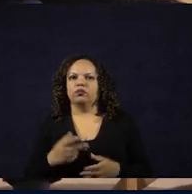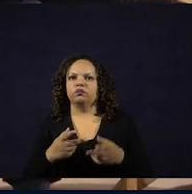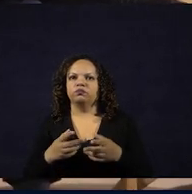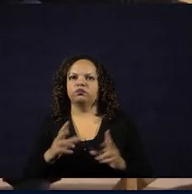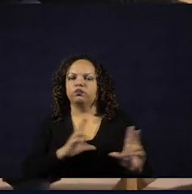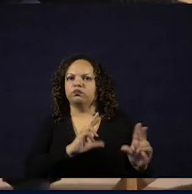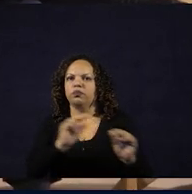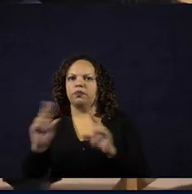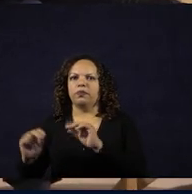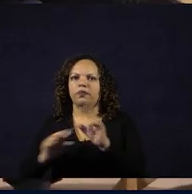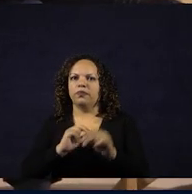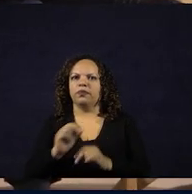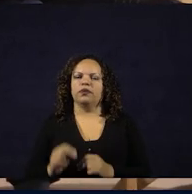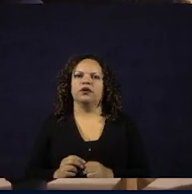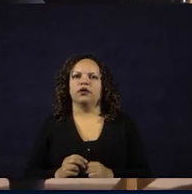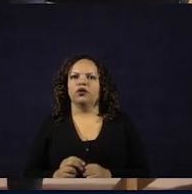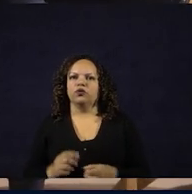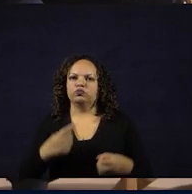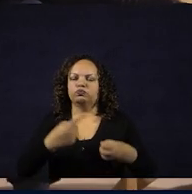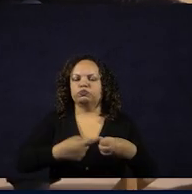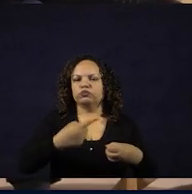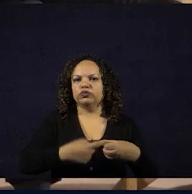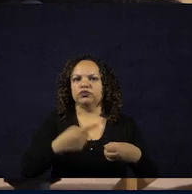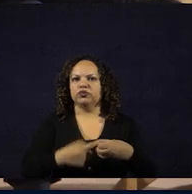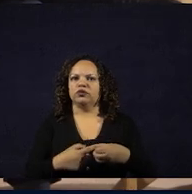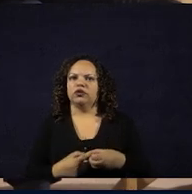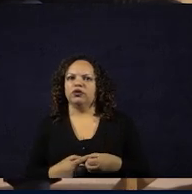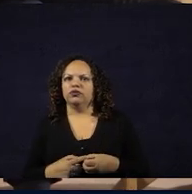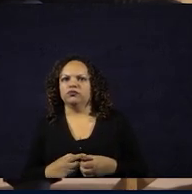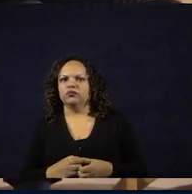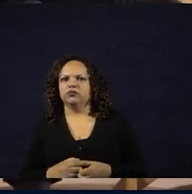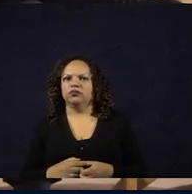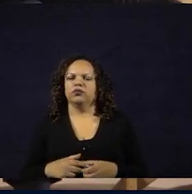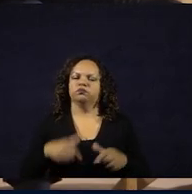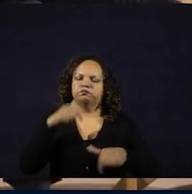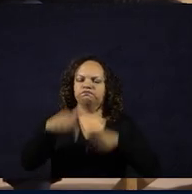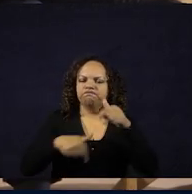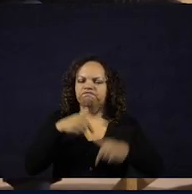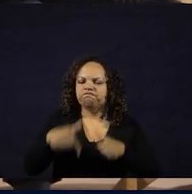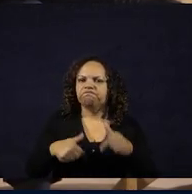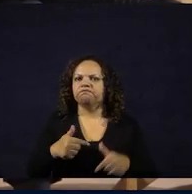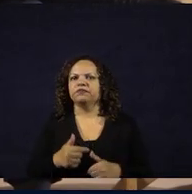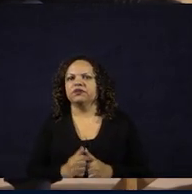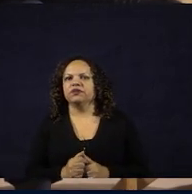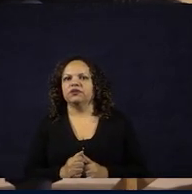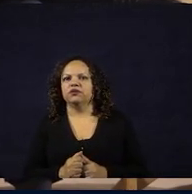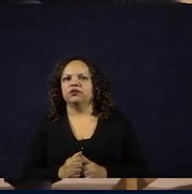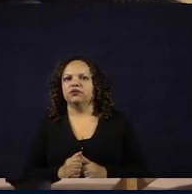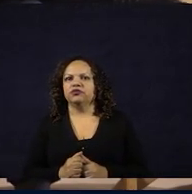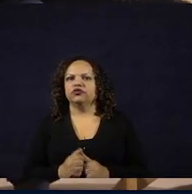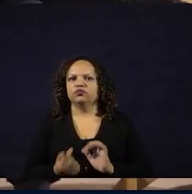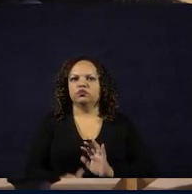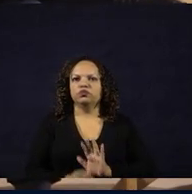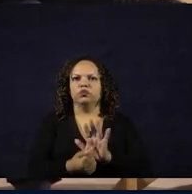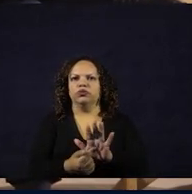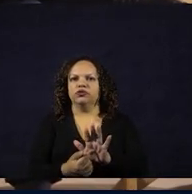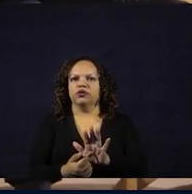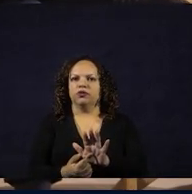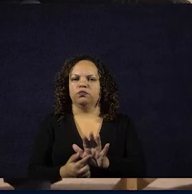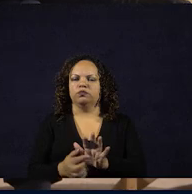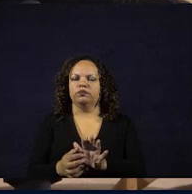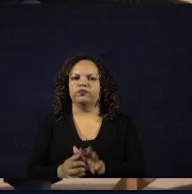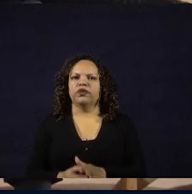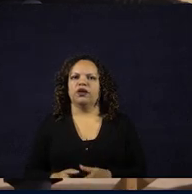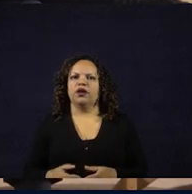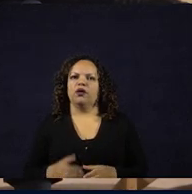fala no campo você tem todas Esse aspecto que você mencionou na produção na capacidade de implementar serviços à